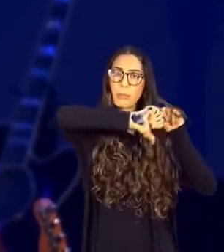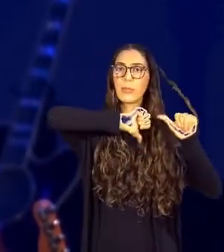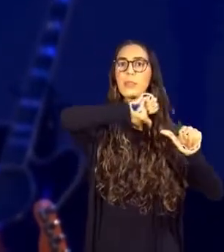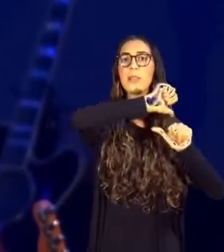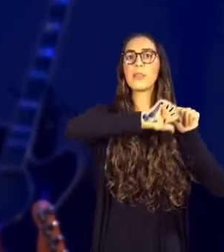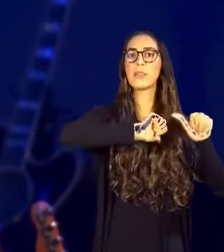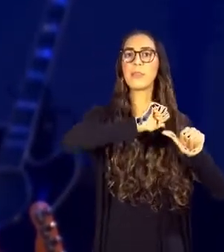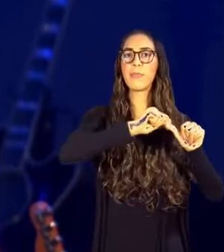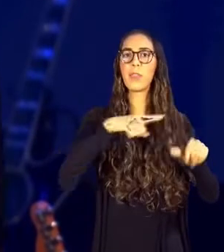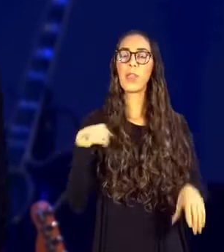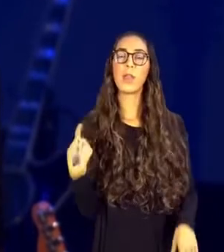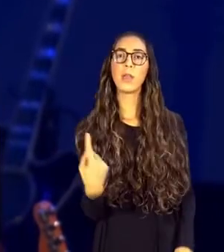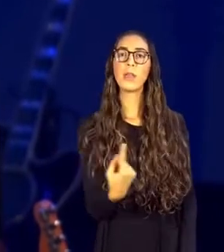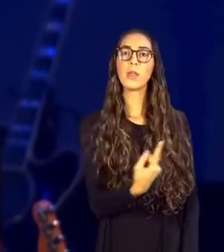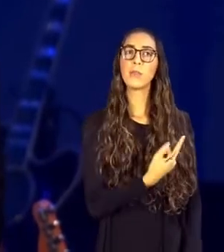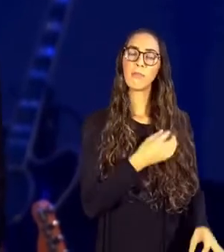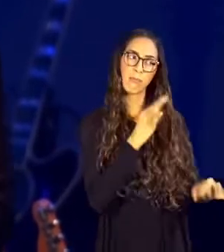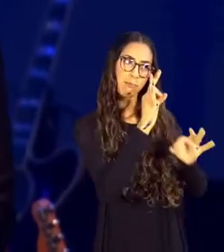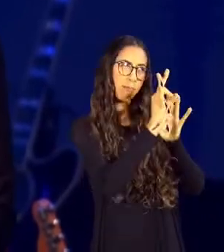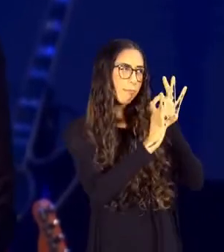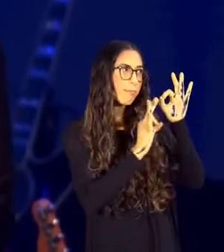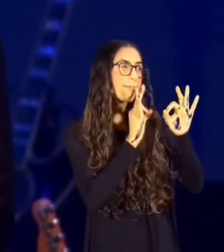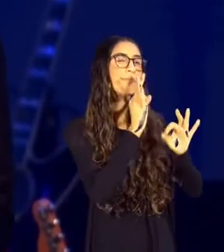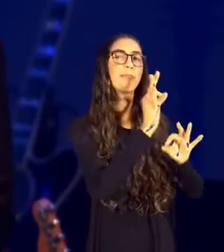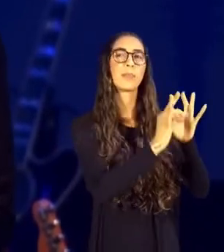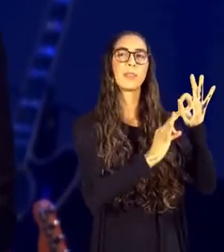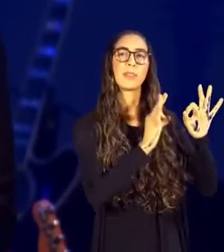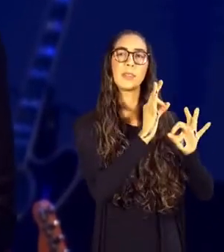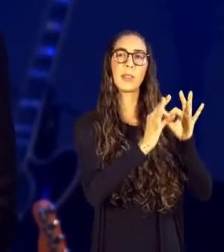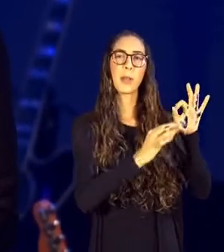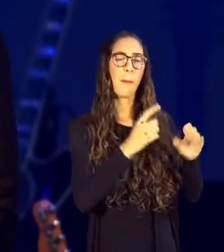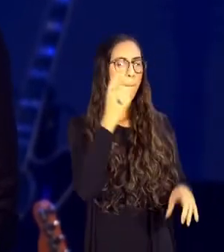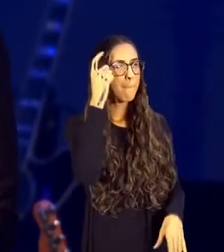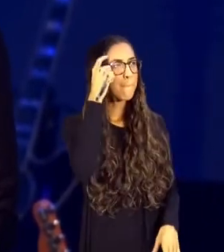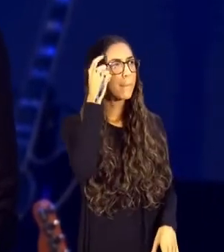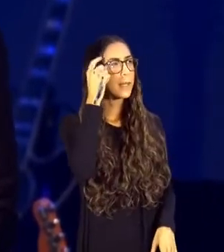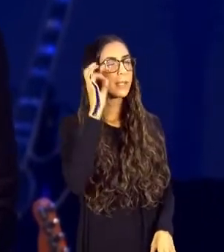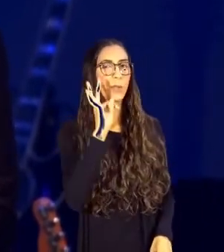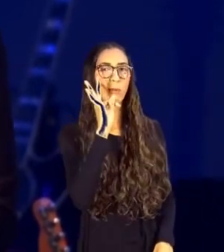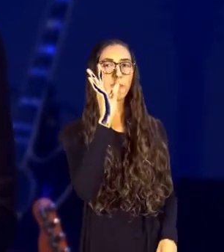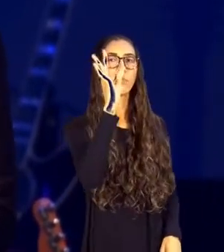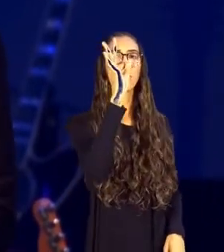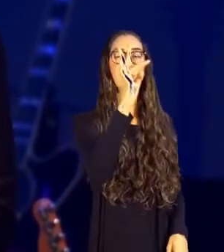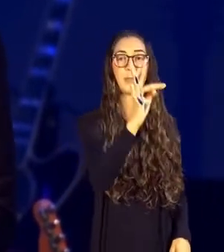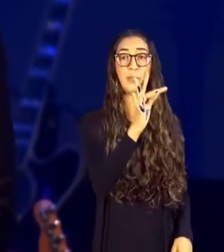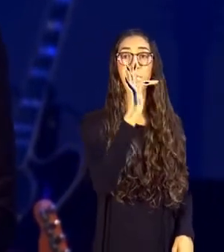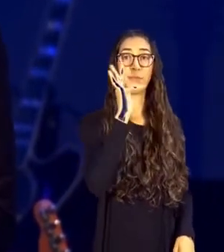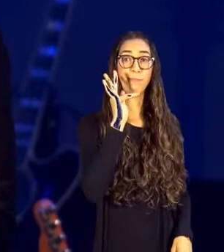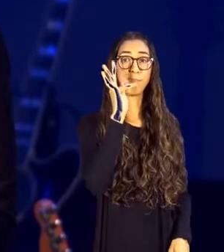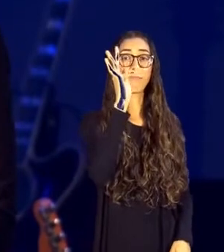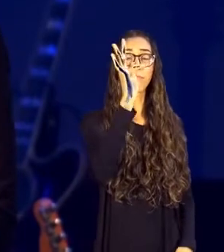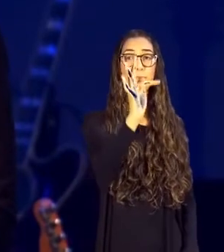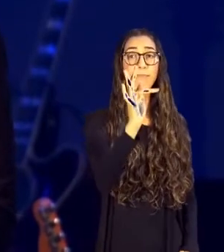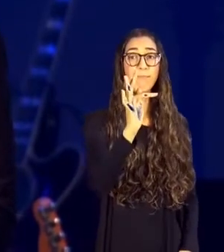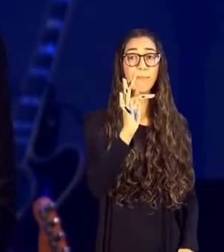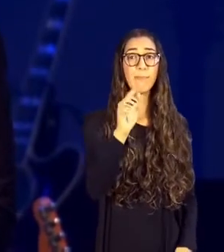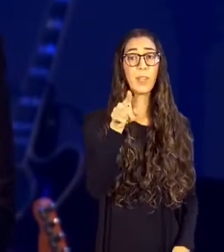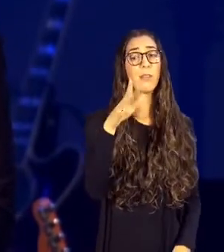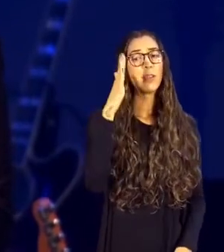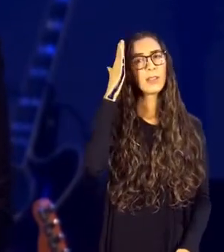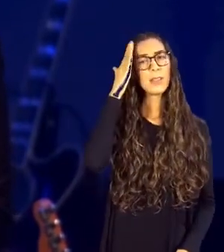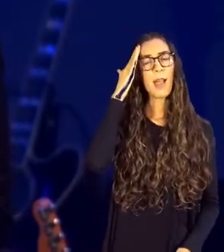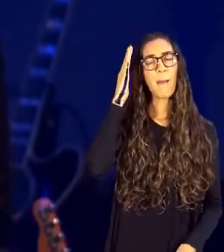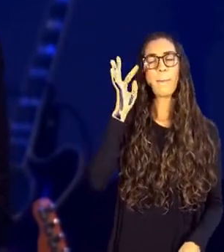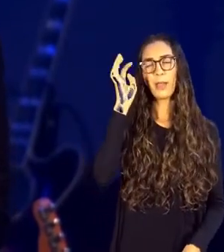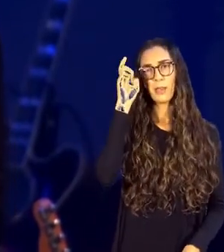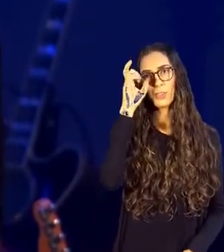começa a projetar um futuro e você começa a ver que está difícil. Eu fico imaginando, tem pessoas que